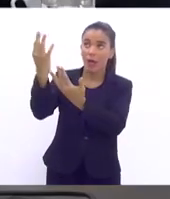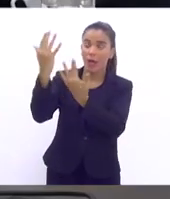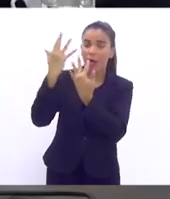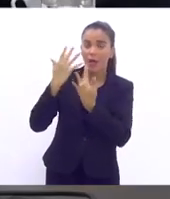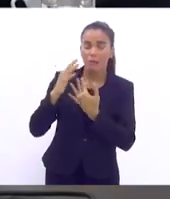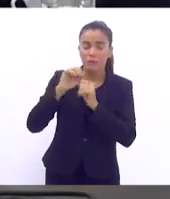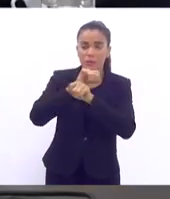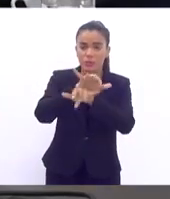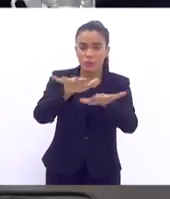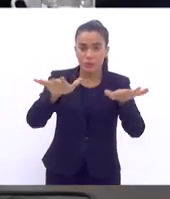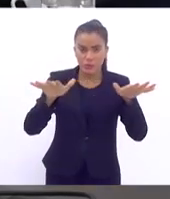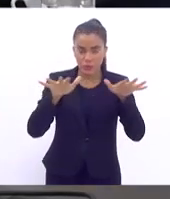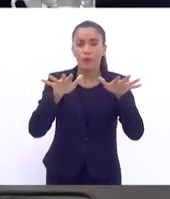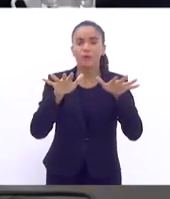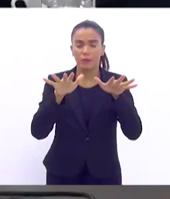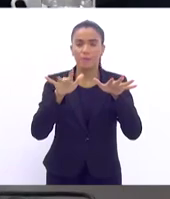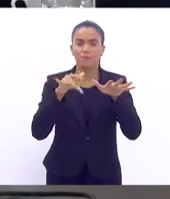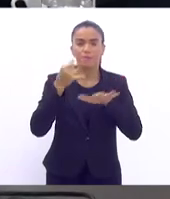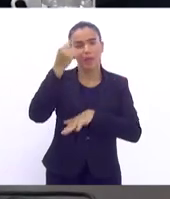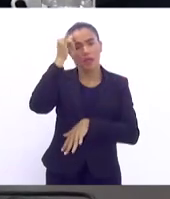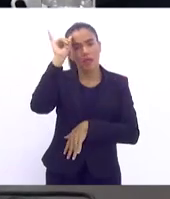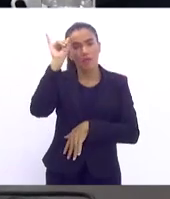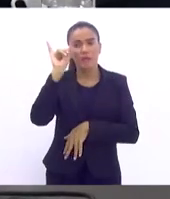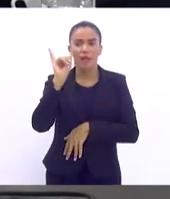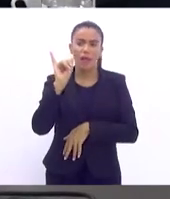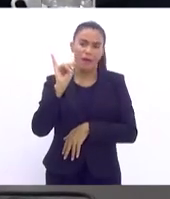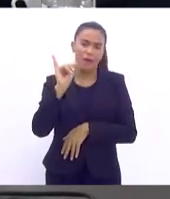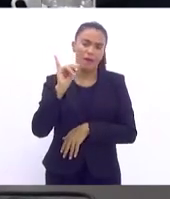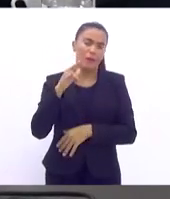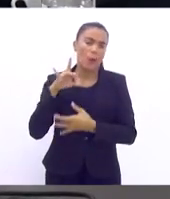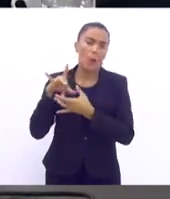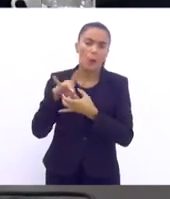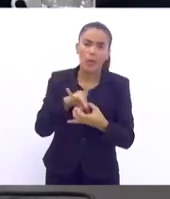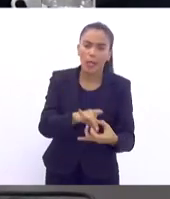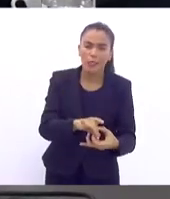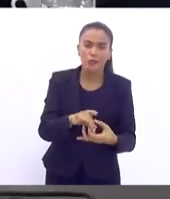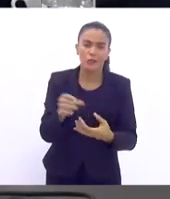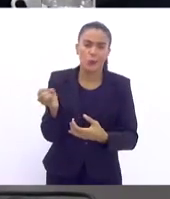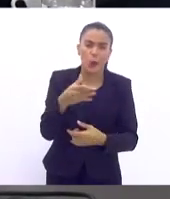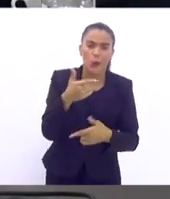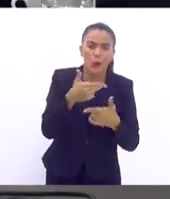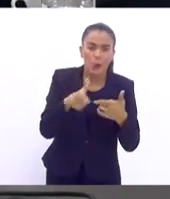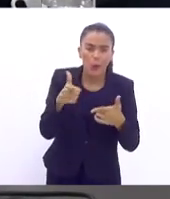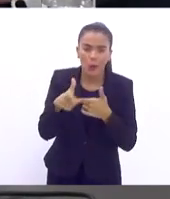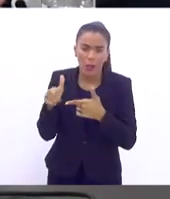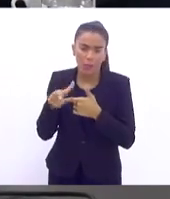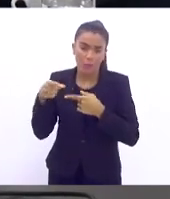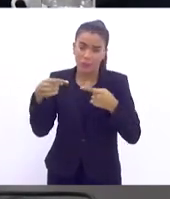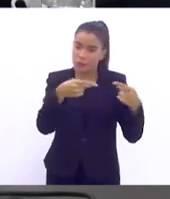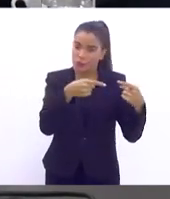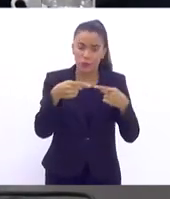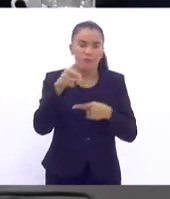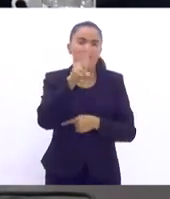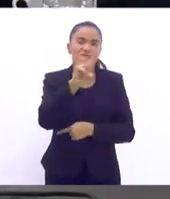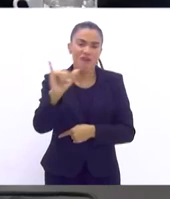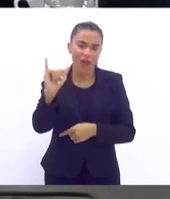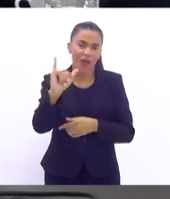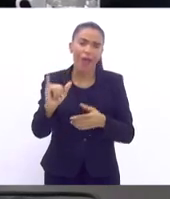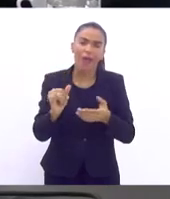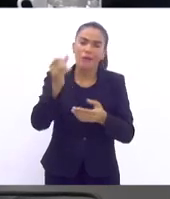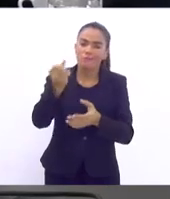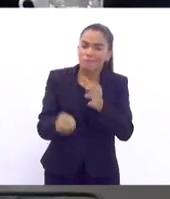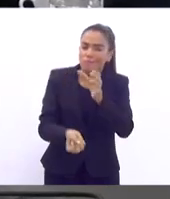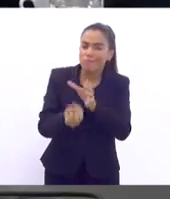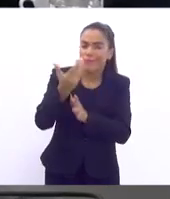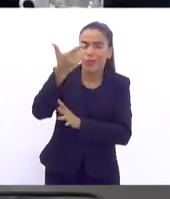pandemia Mas quando tiver será sobre um novo contexto e com novos problemas então a discussão vai ter que acontecer de qualquer forma novamente